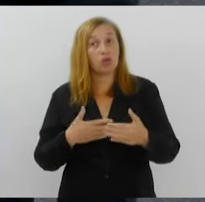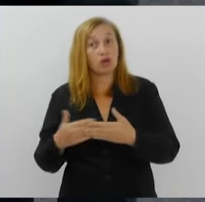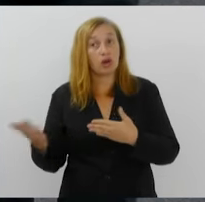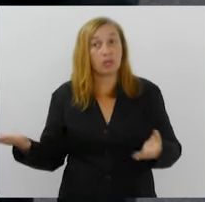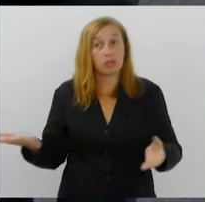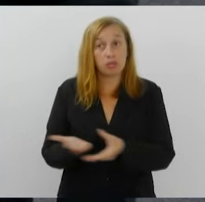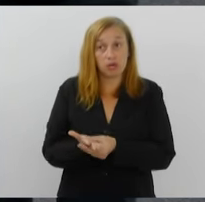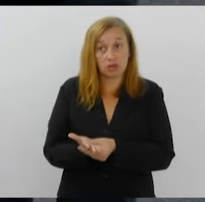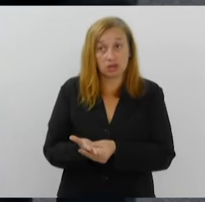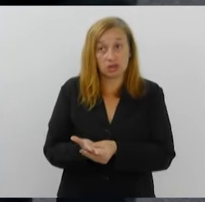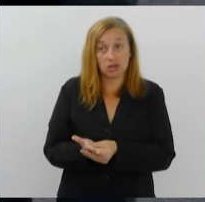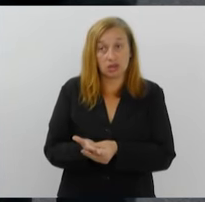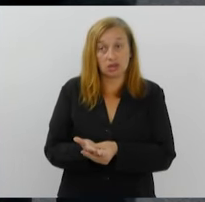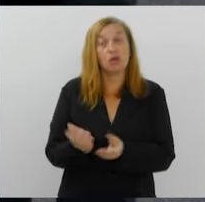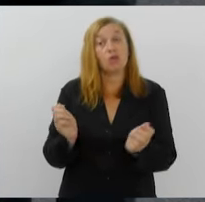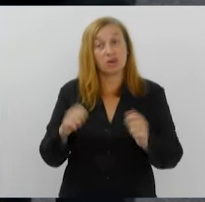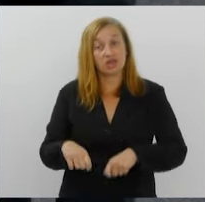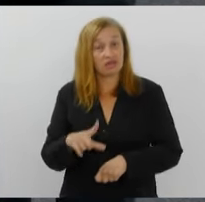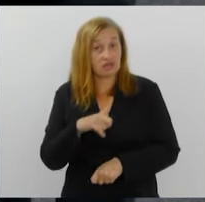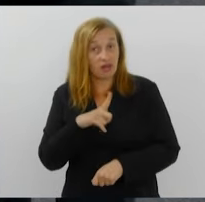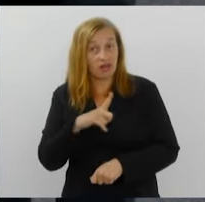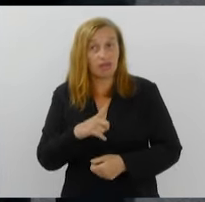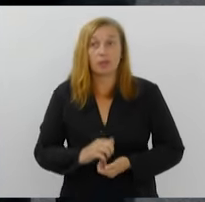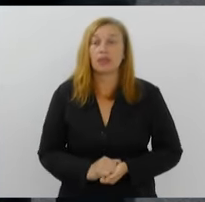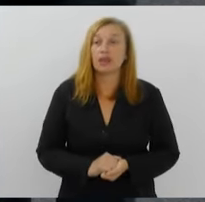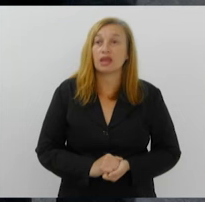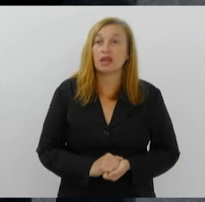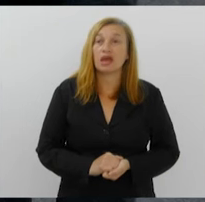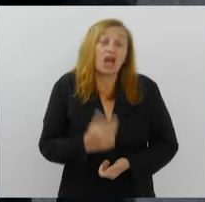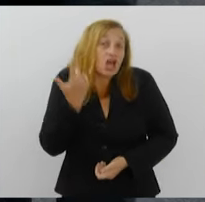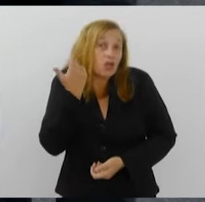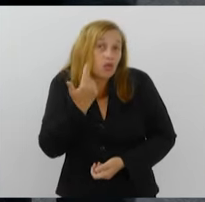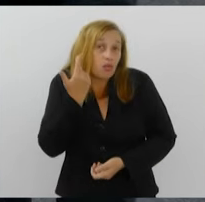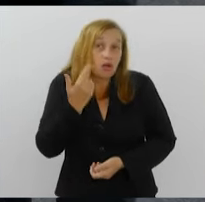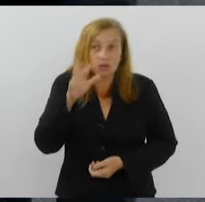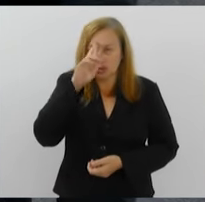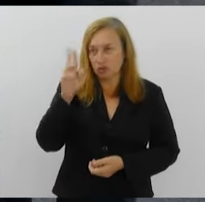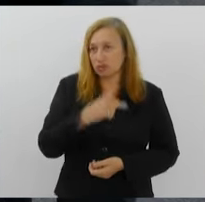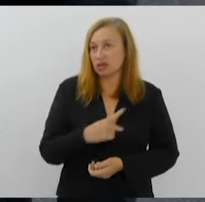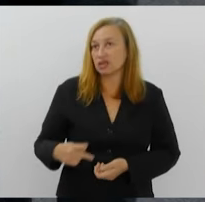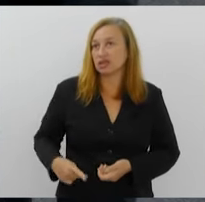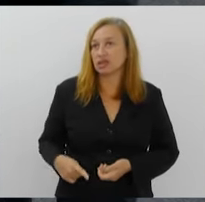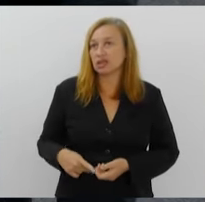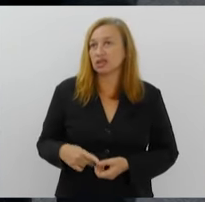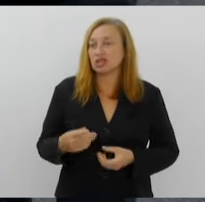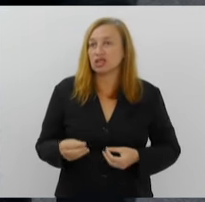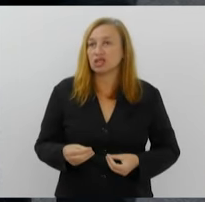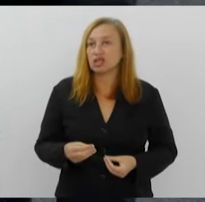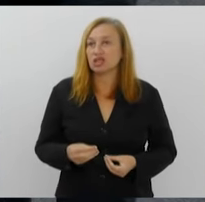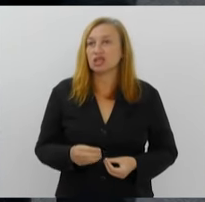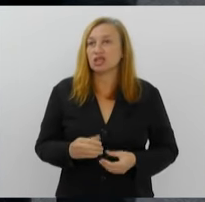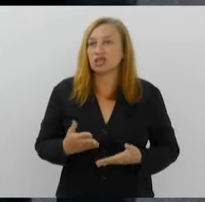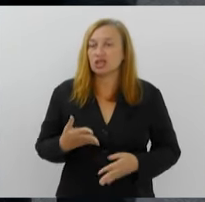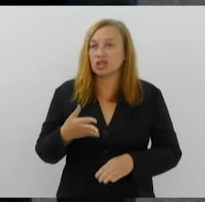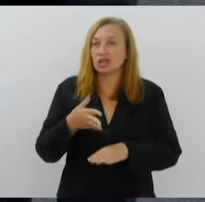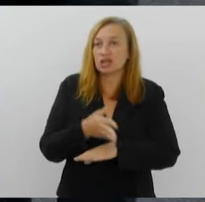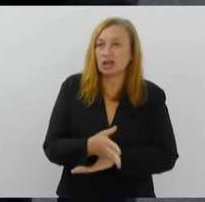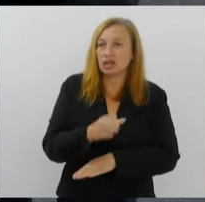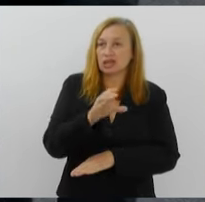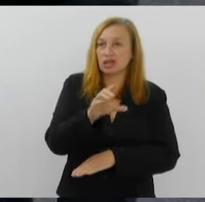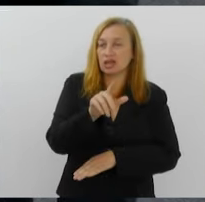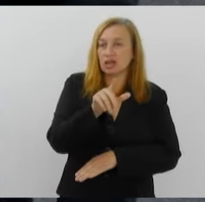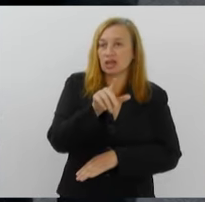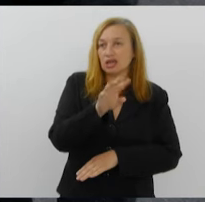ela tenha competência. É muito comum, senhor presidente, a gente dá uma entrada no TJ de uma